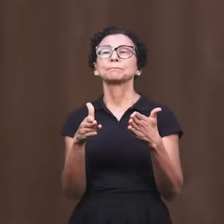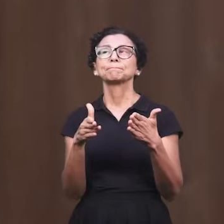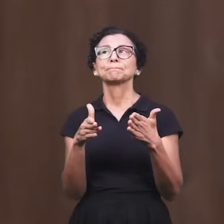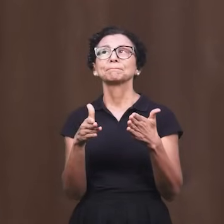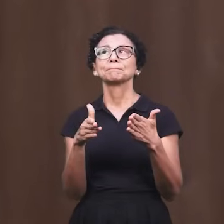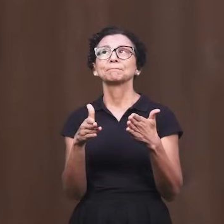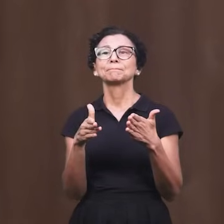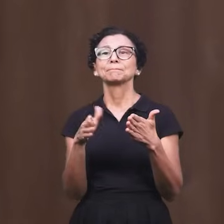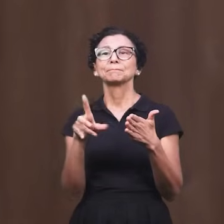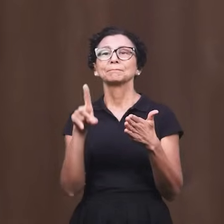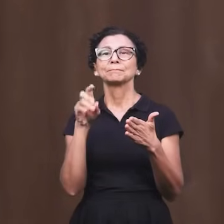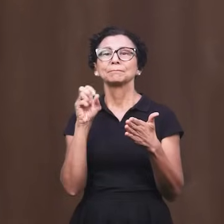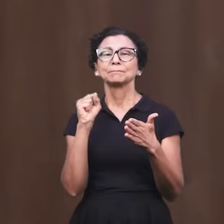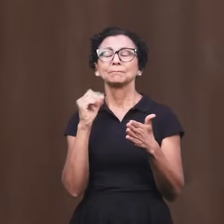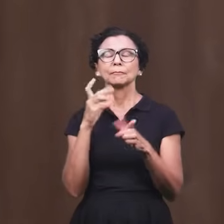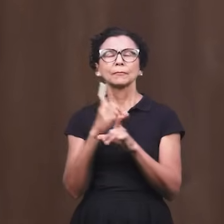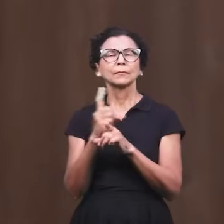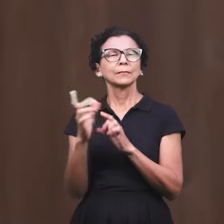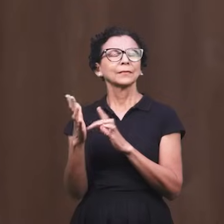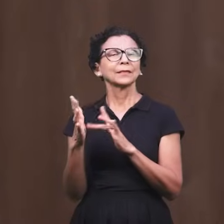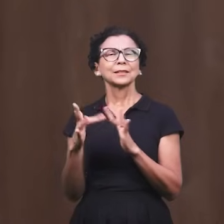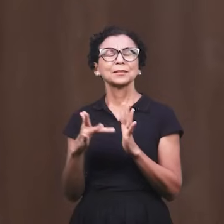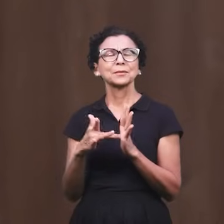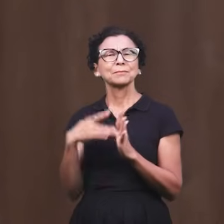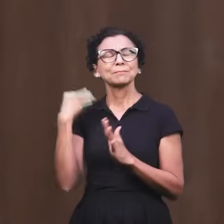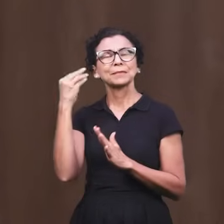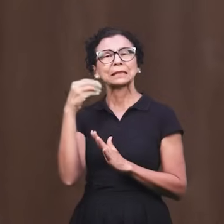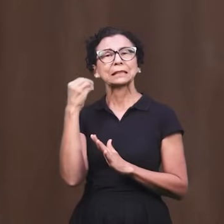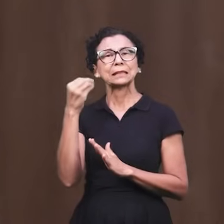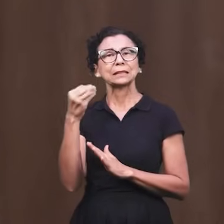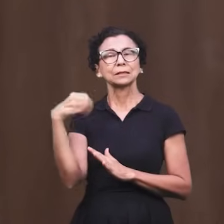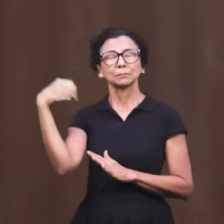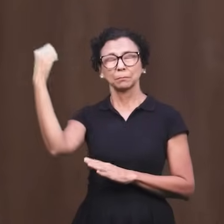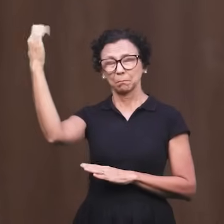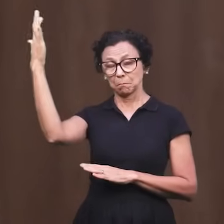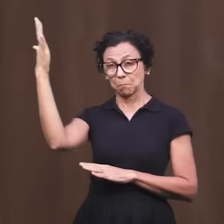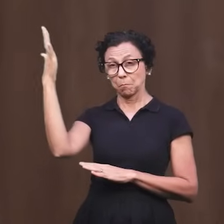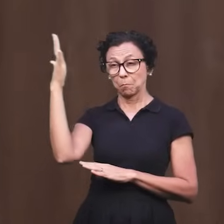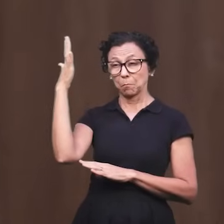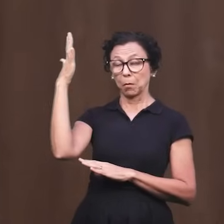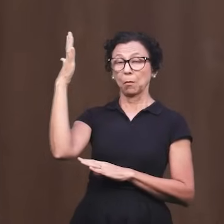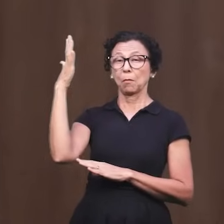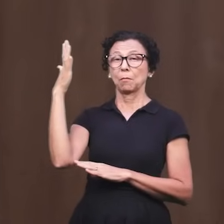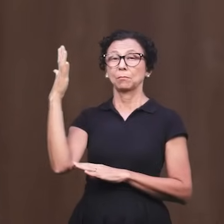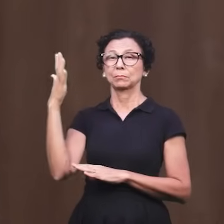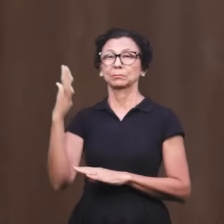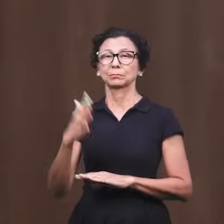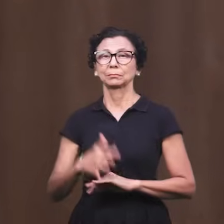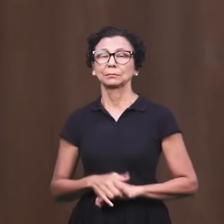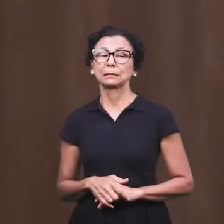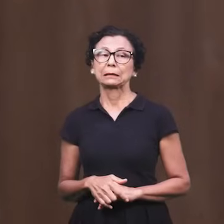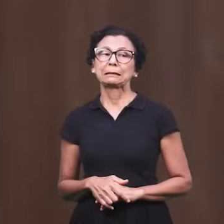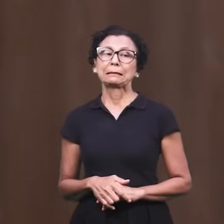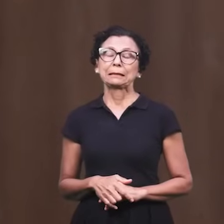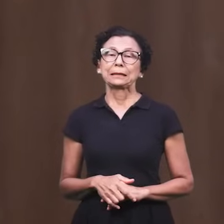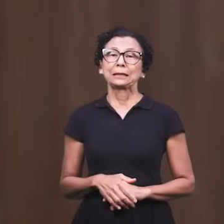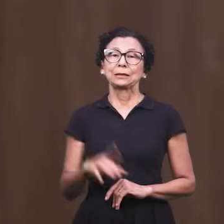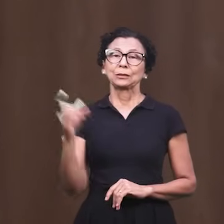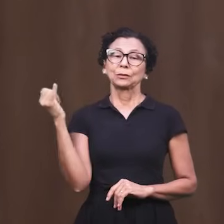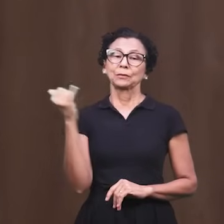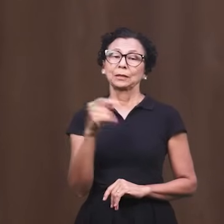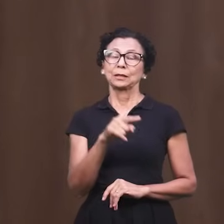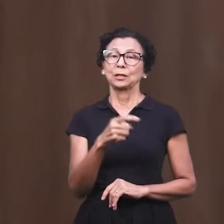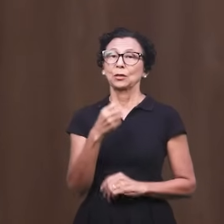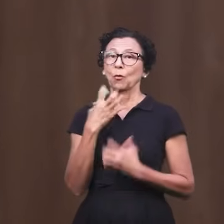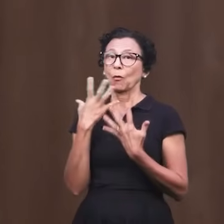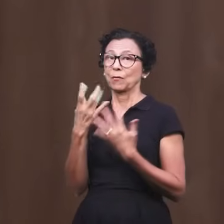Mas um dia ele teve um encontro com o Senhor Jesus e o Senhor Jesus revelou ali um plano para ele que eu confesso que se